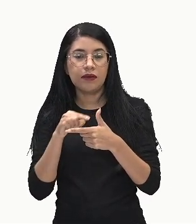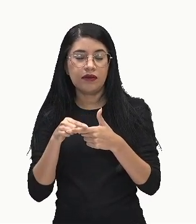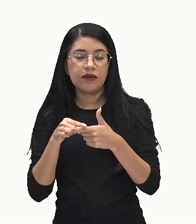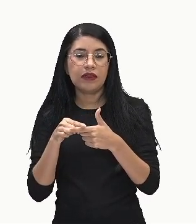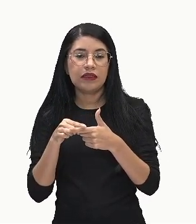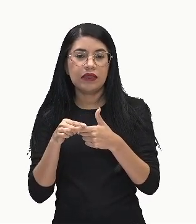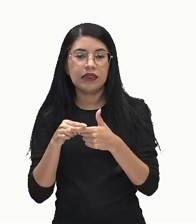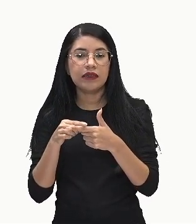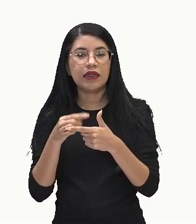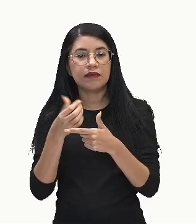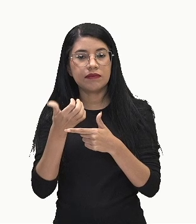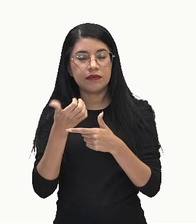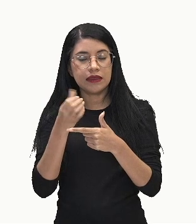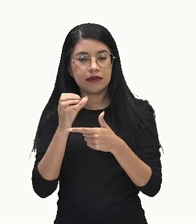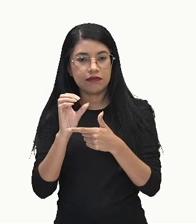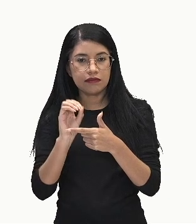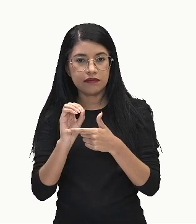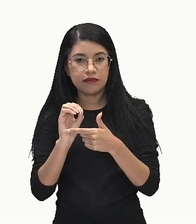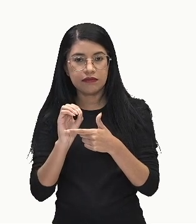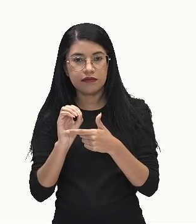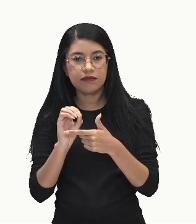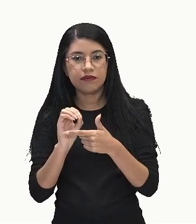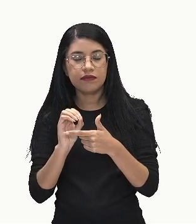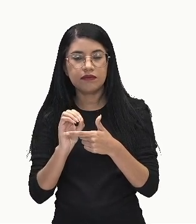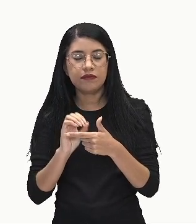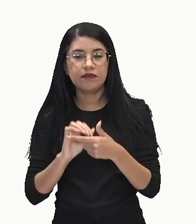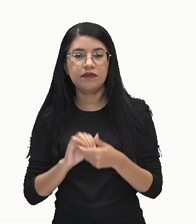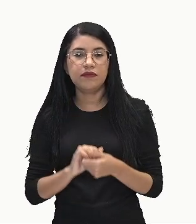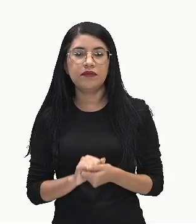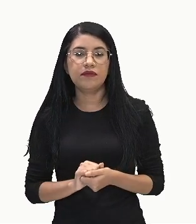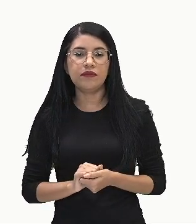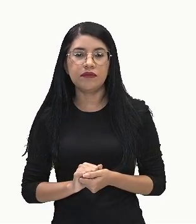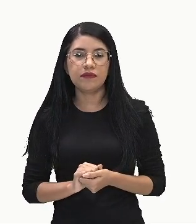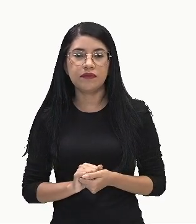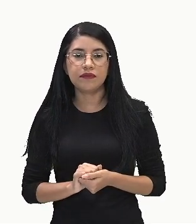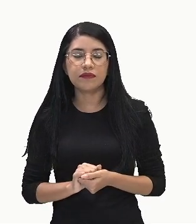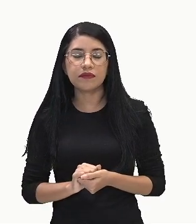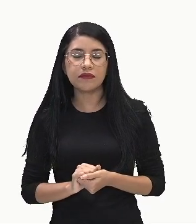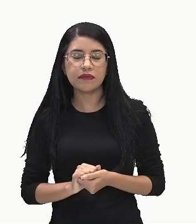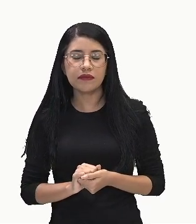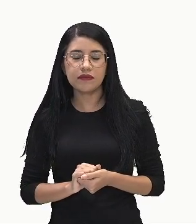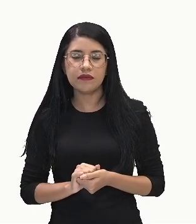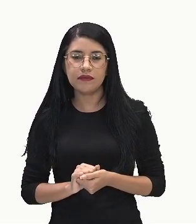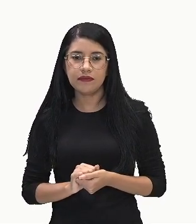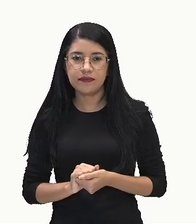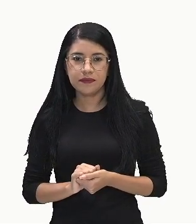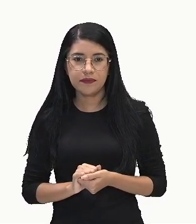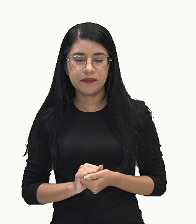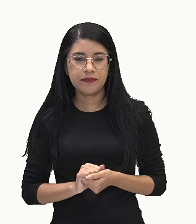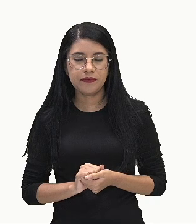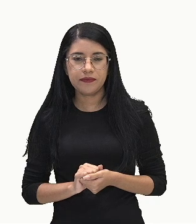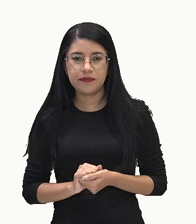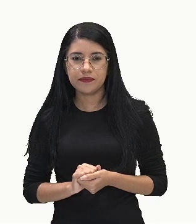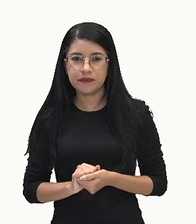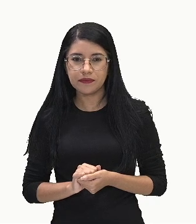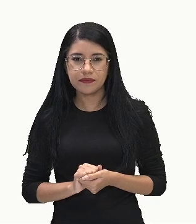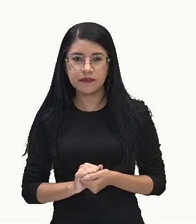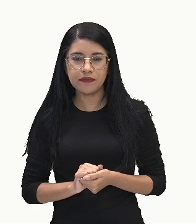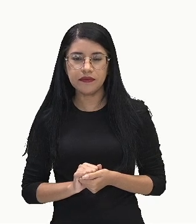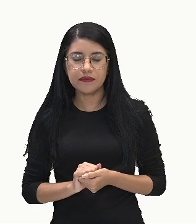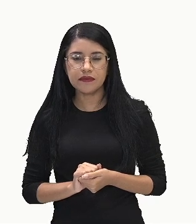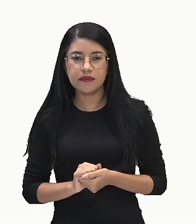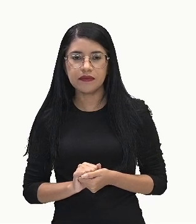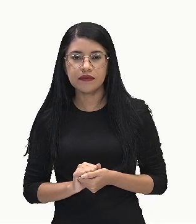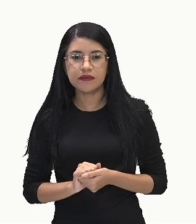seja, ele está se referindo a esses dois lados aqui, tá? Então, o ângulo formado por esses dois